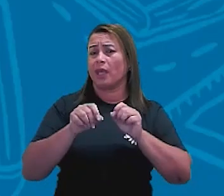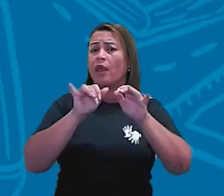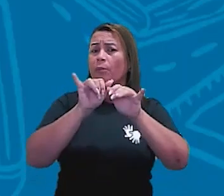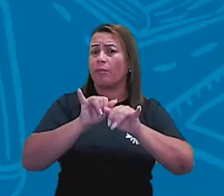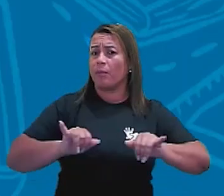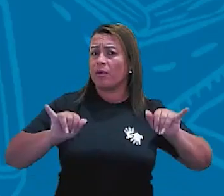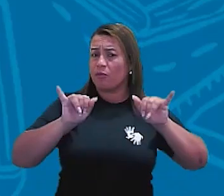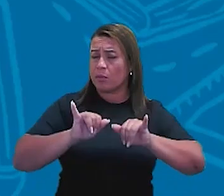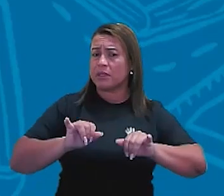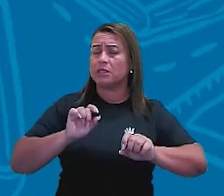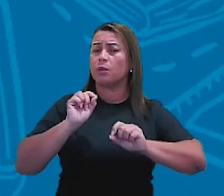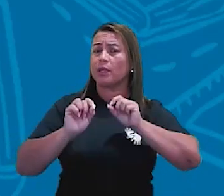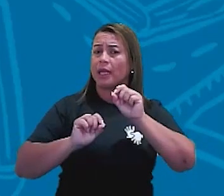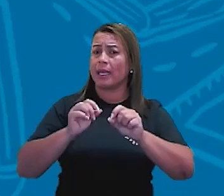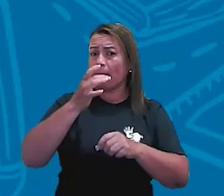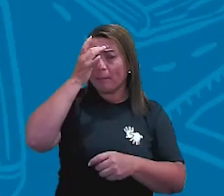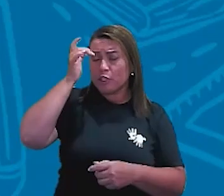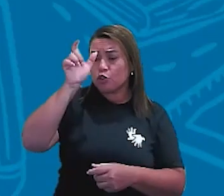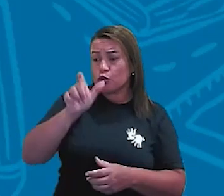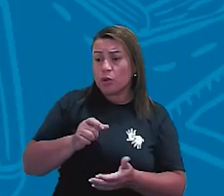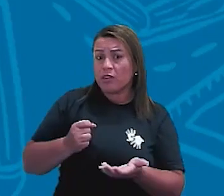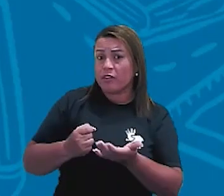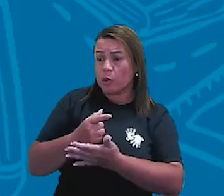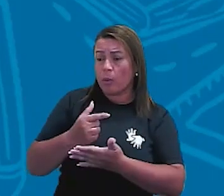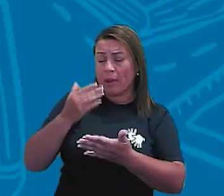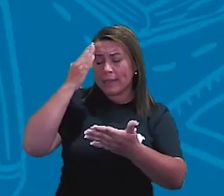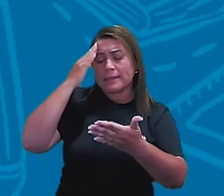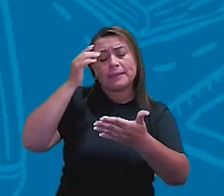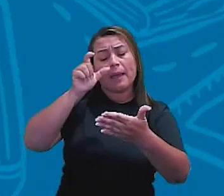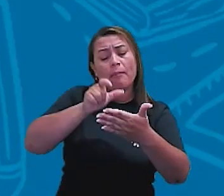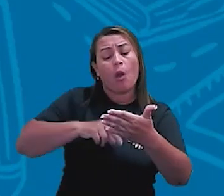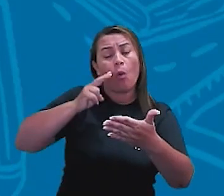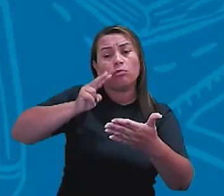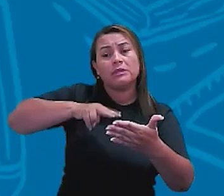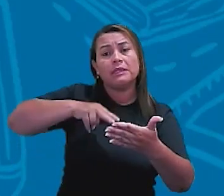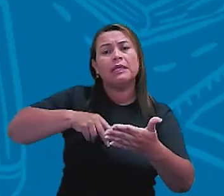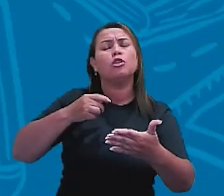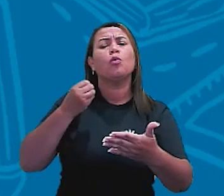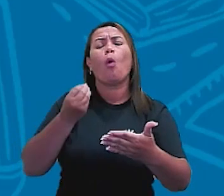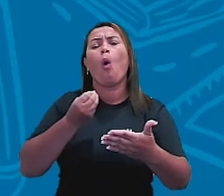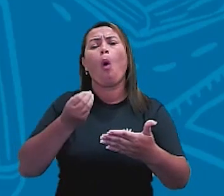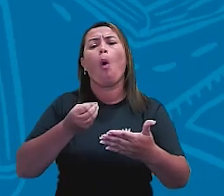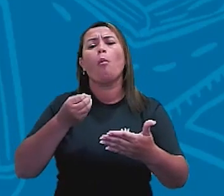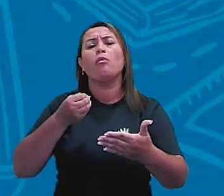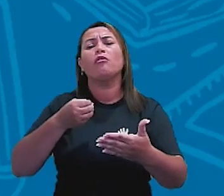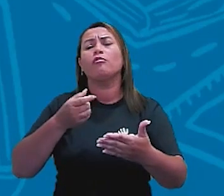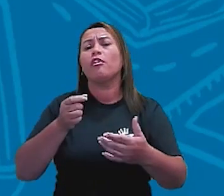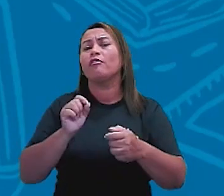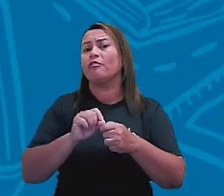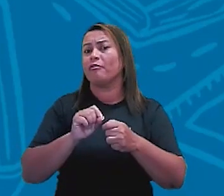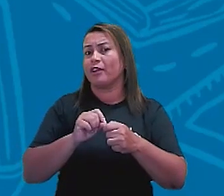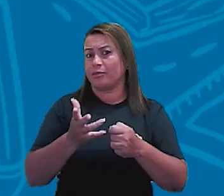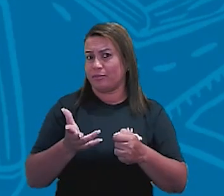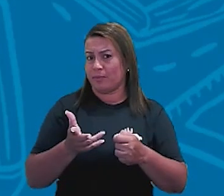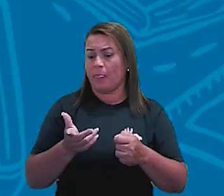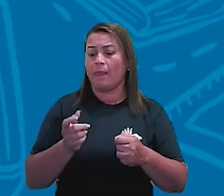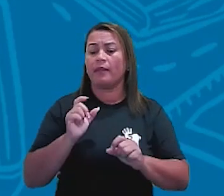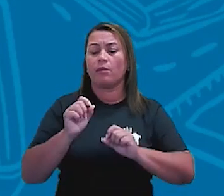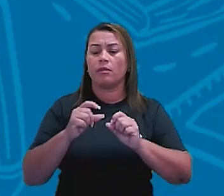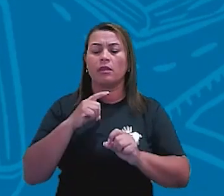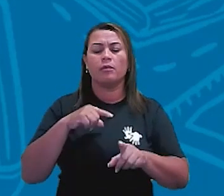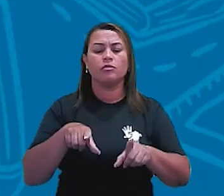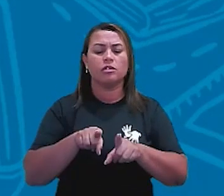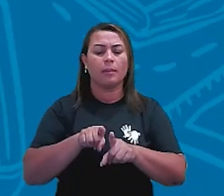permite aí que o consumidor saiba quem é o fabricante do produto, Que ele saiba onde aquele produto foi fabricado. A gente também